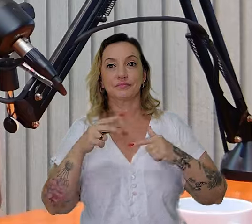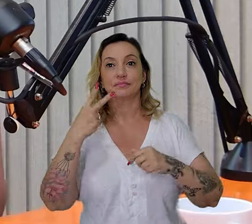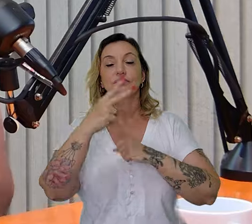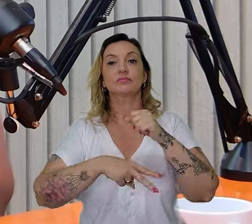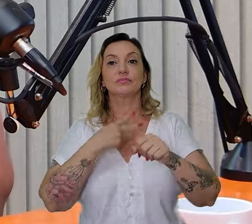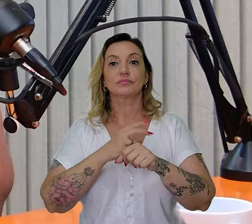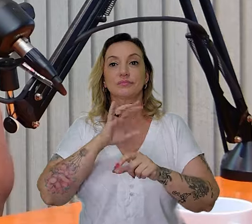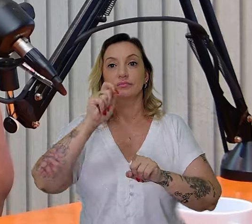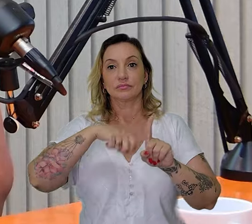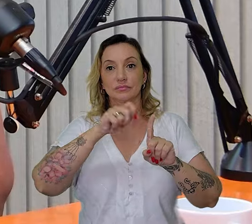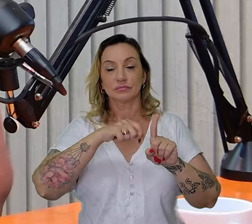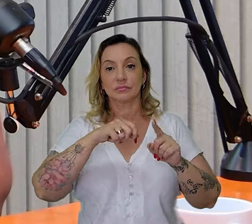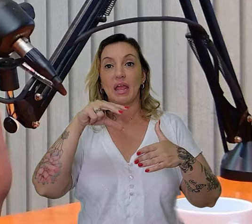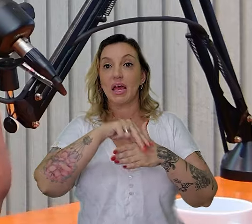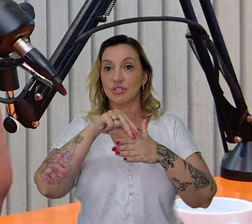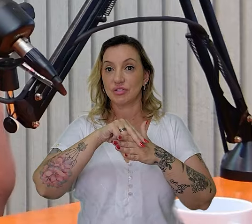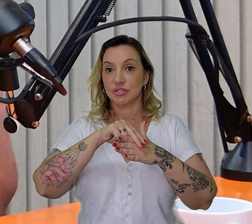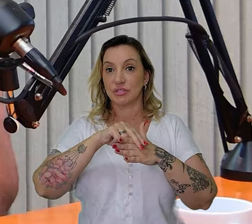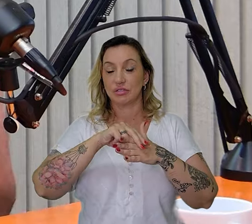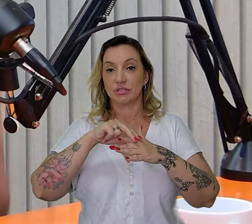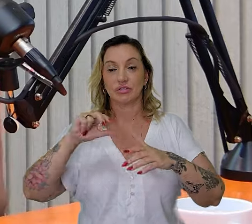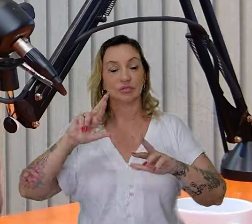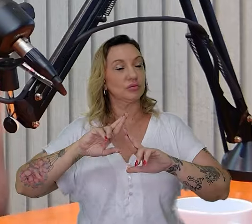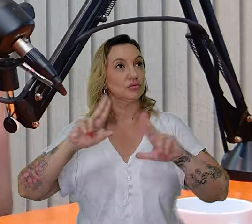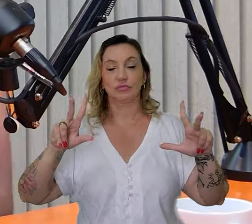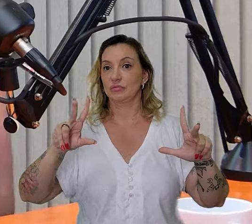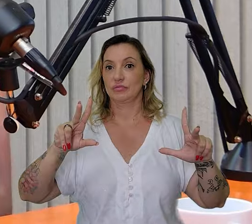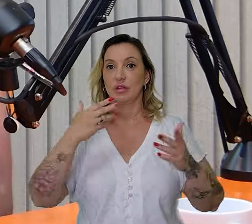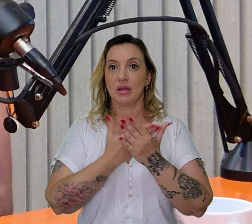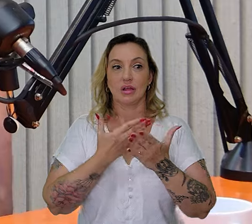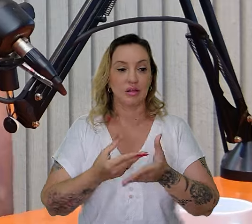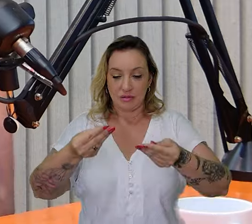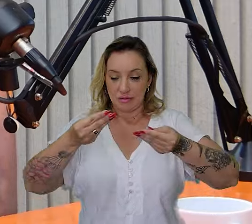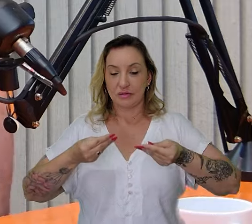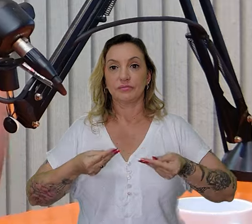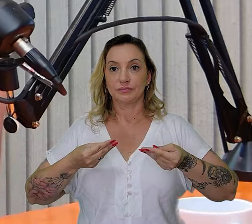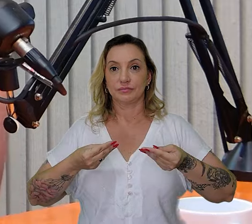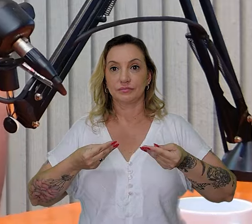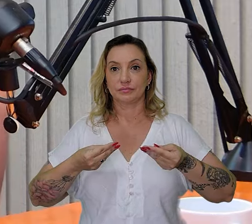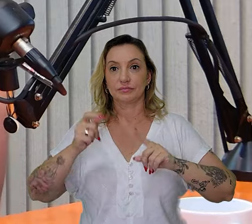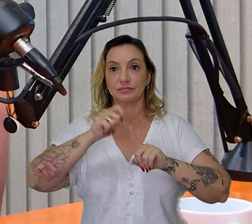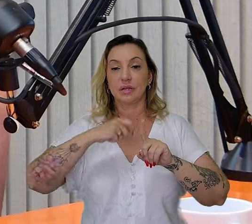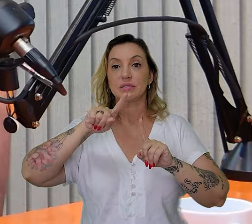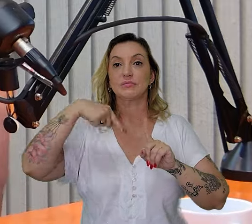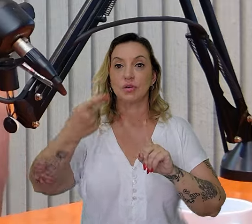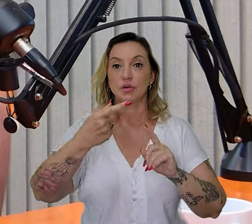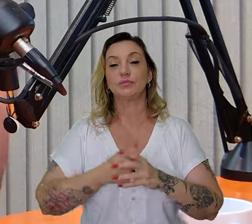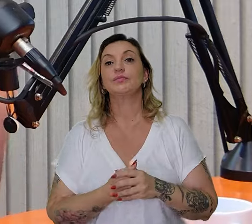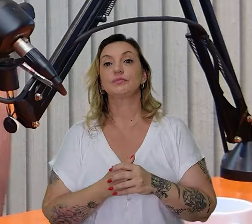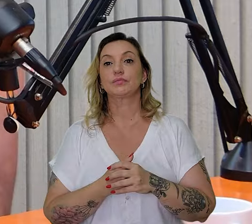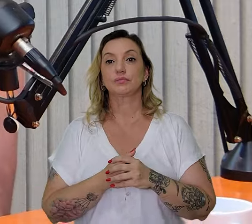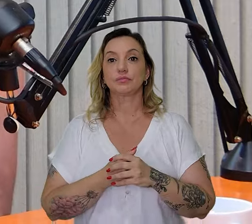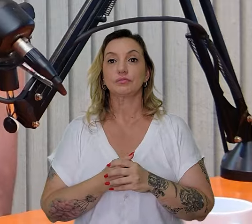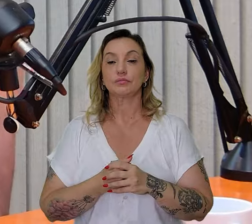agenda muito doida de aula você recebe a agenda da da do mês seguinte e depois uma semana antes do próximo mês